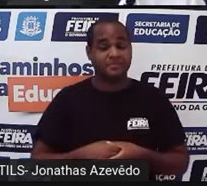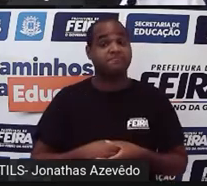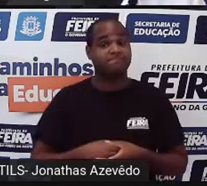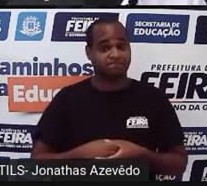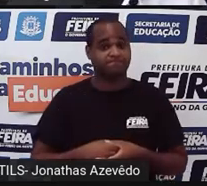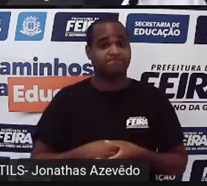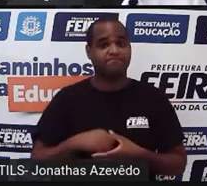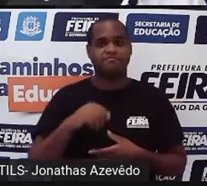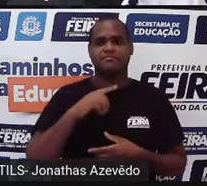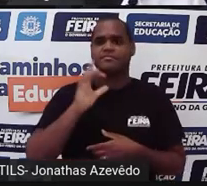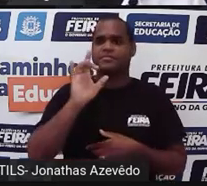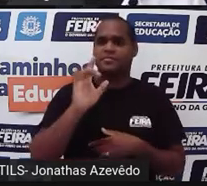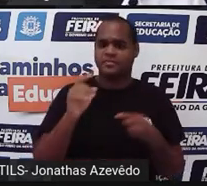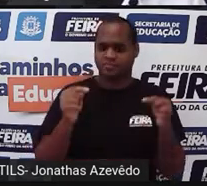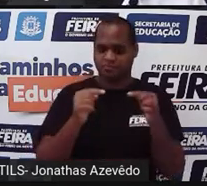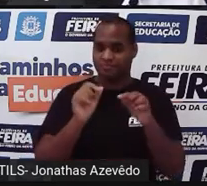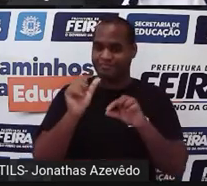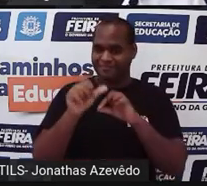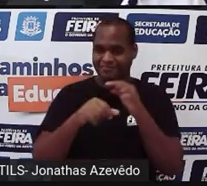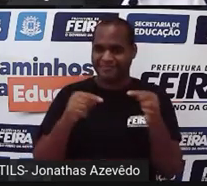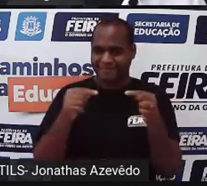E na verdade,